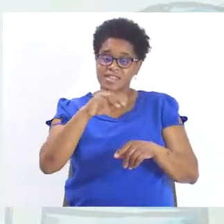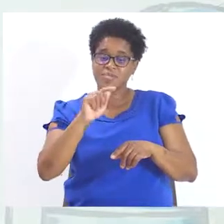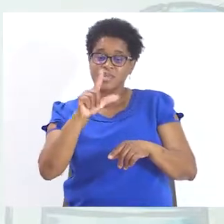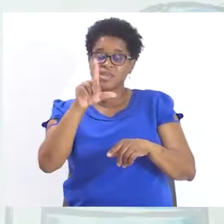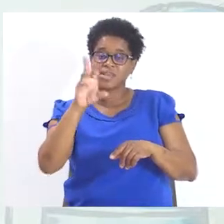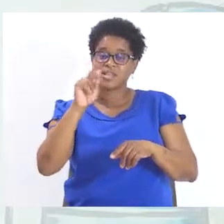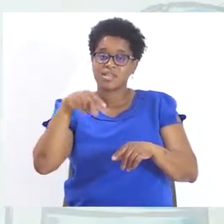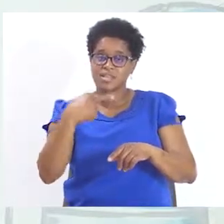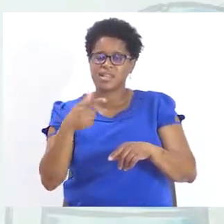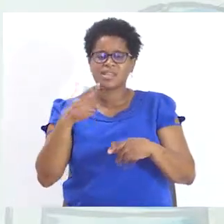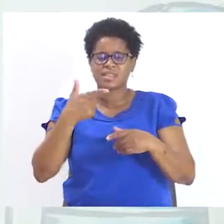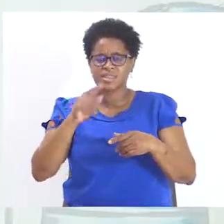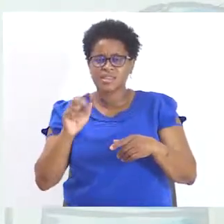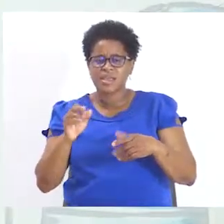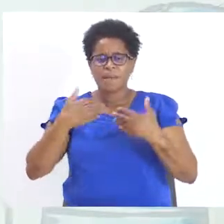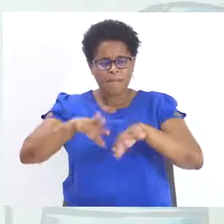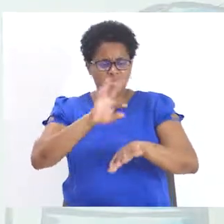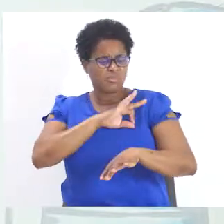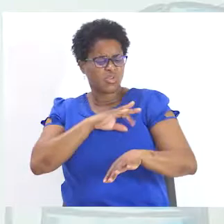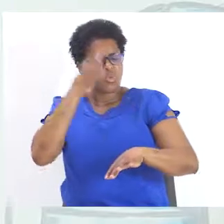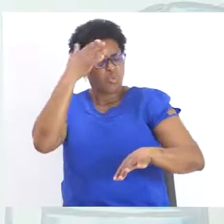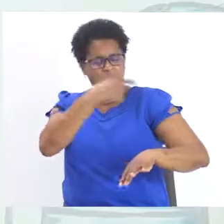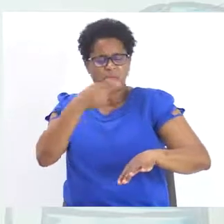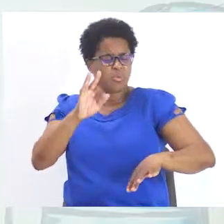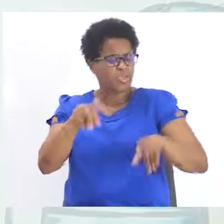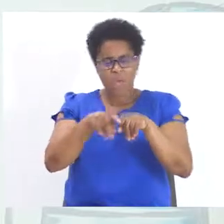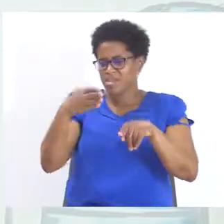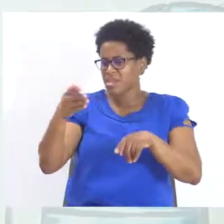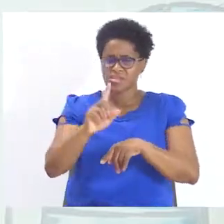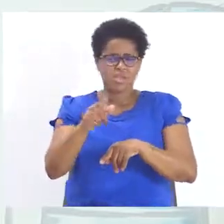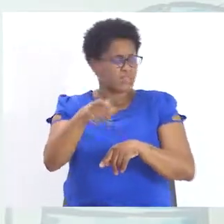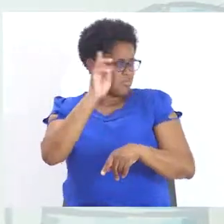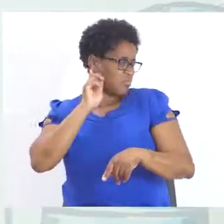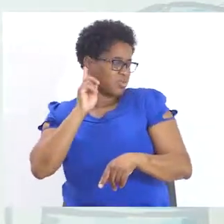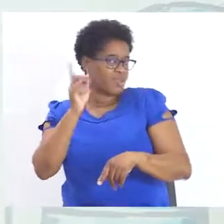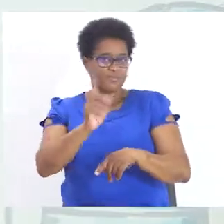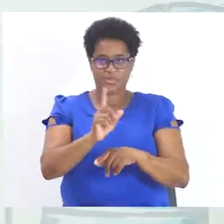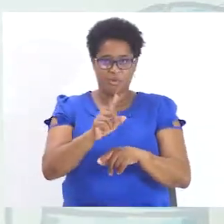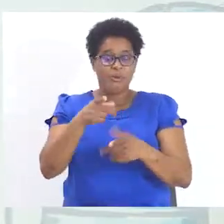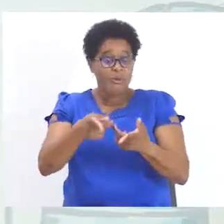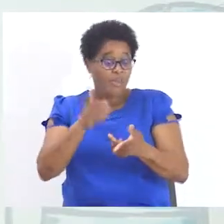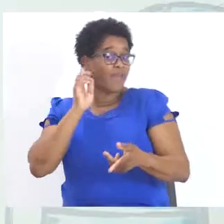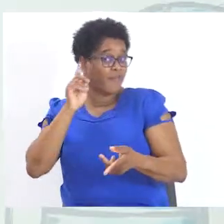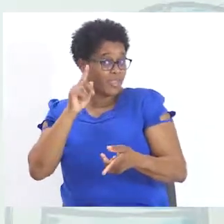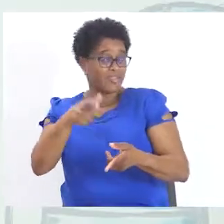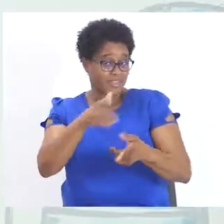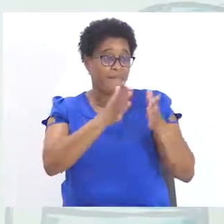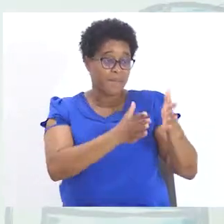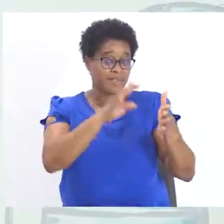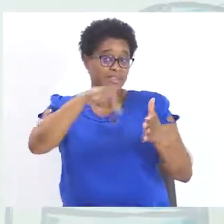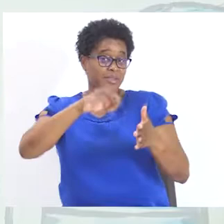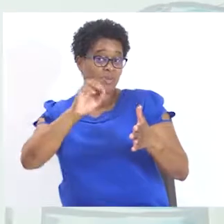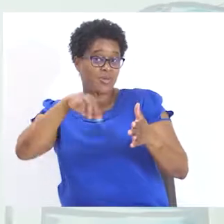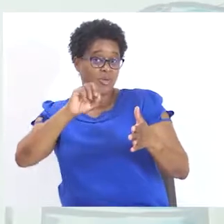número menos 4 não é igual a 7. Isso não é importante. O que é importante nessa parte de monômios